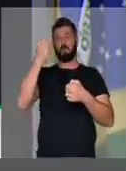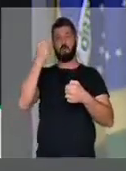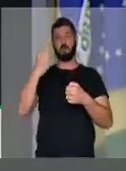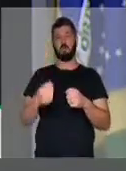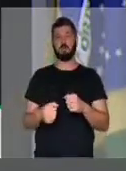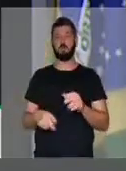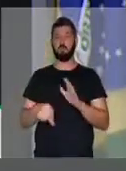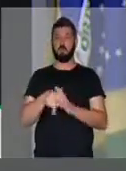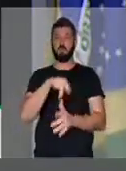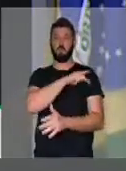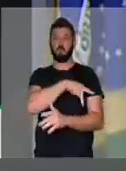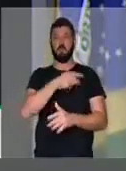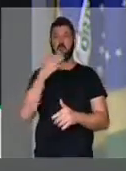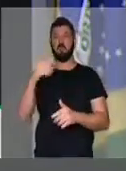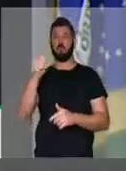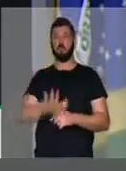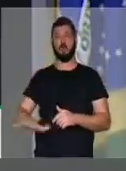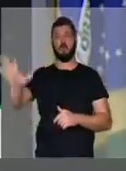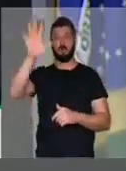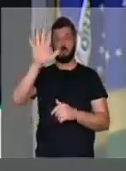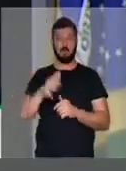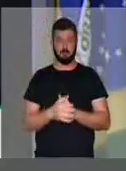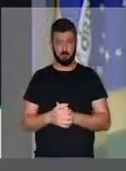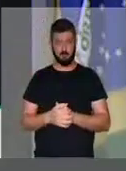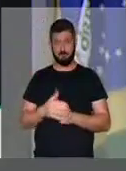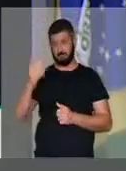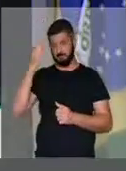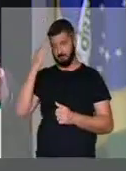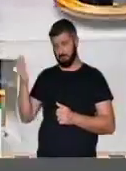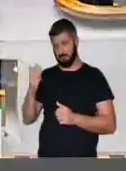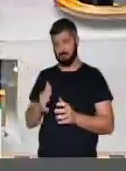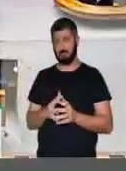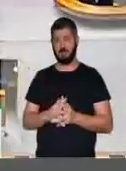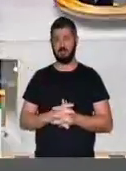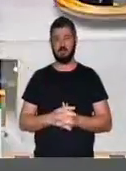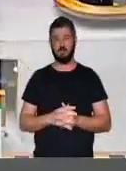não só do Piauí, mas todo o Nordeste. Muito obrigado, senhor presidente, pela atenção. Muito obrigado.